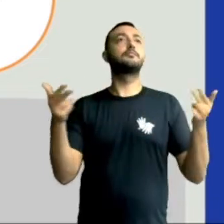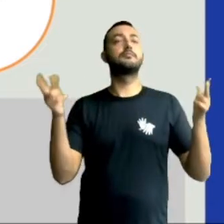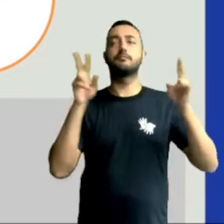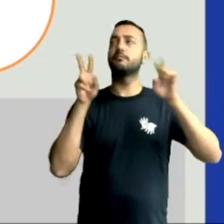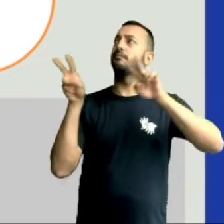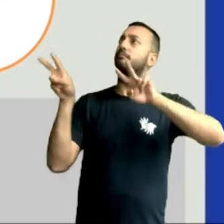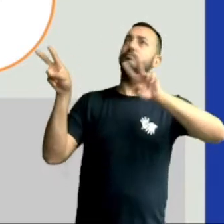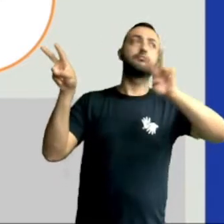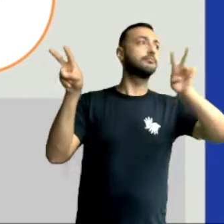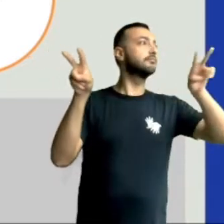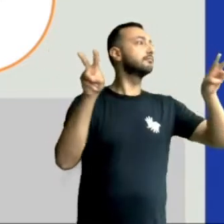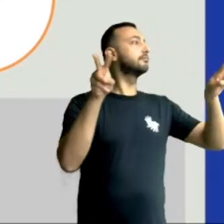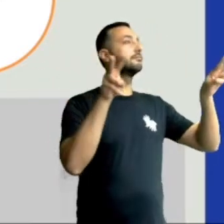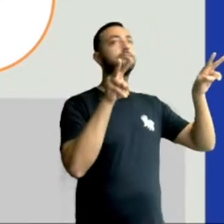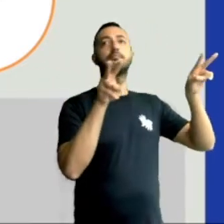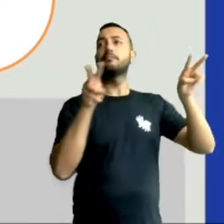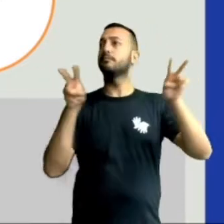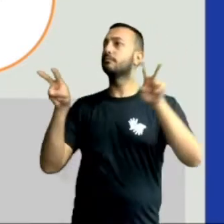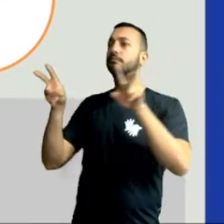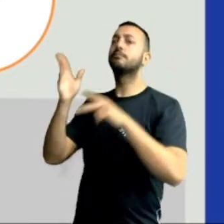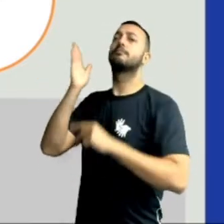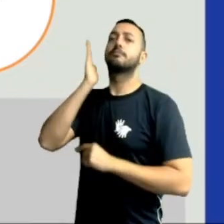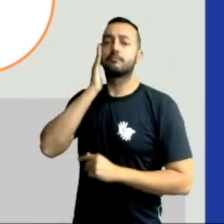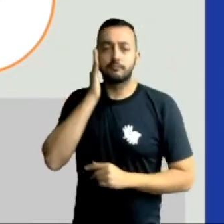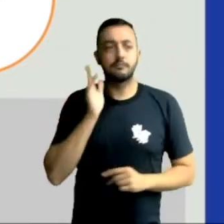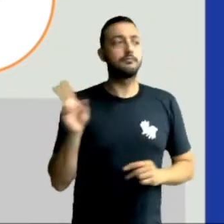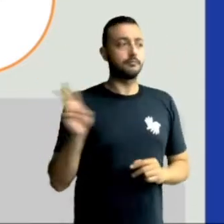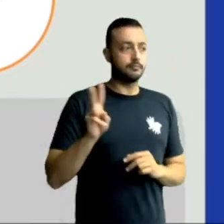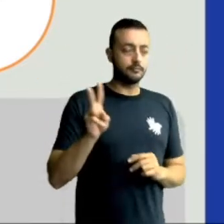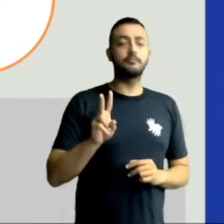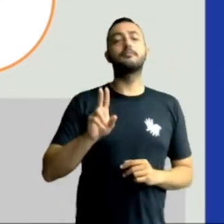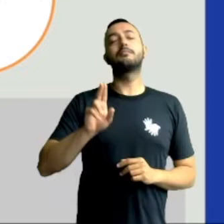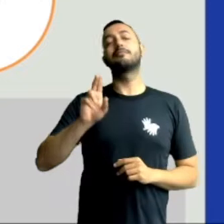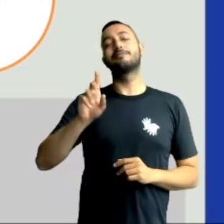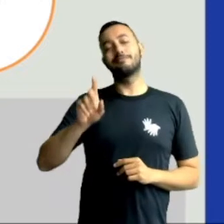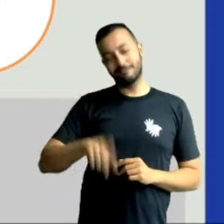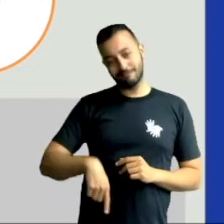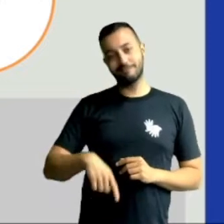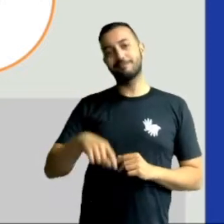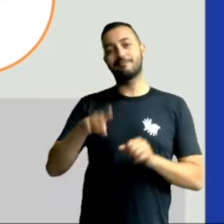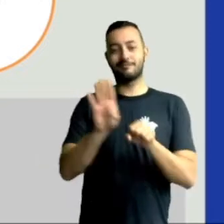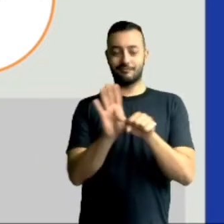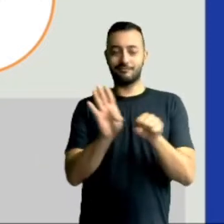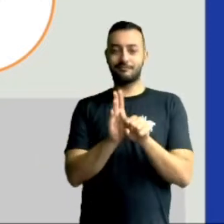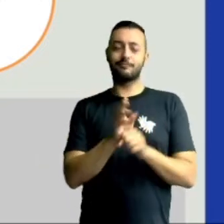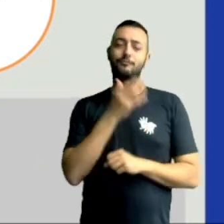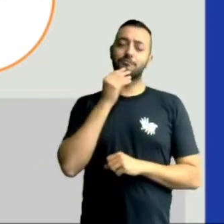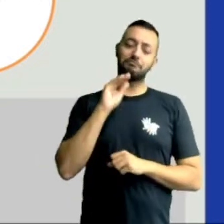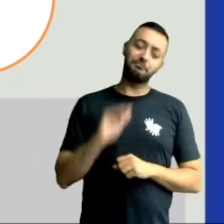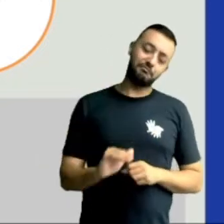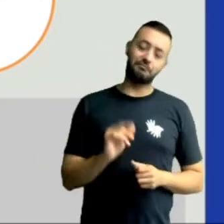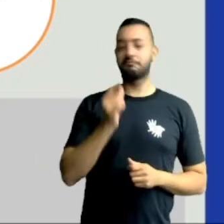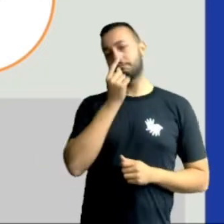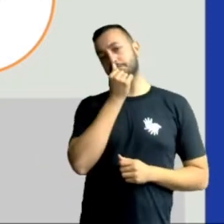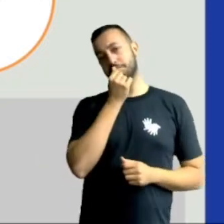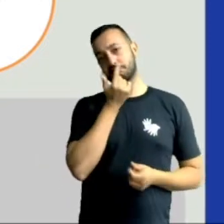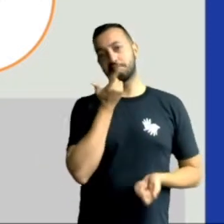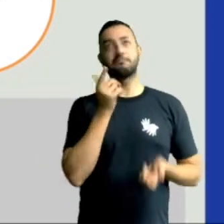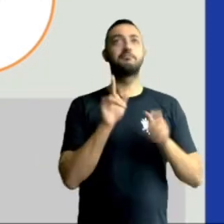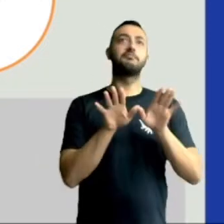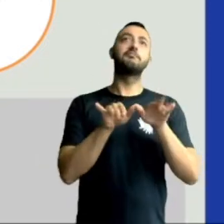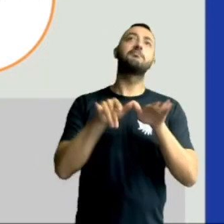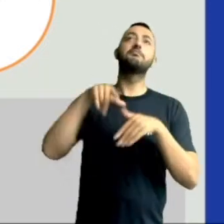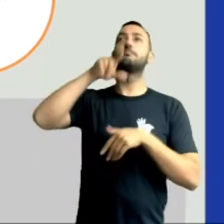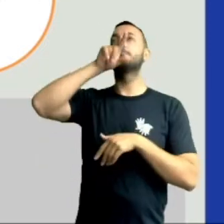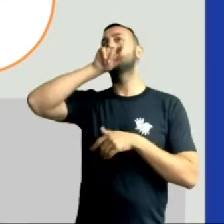olha assim, sabe que tem um nome, então esse nome vai ser um substantivo, como menino, um lápis, pássaro, ou